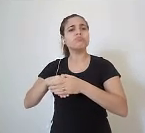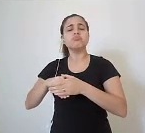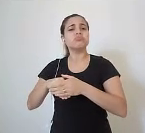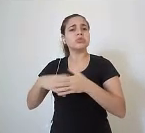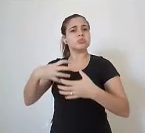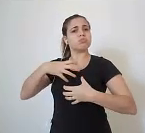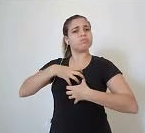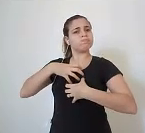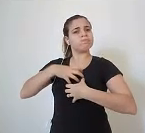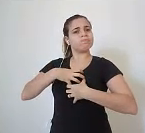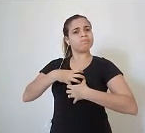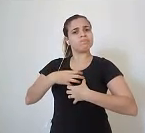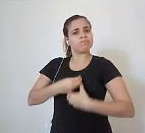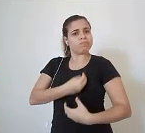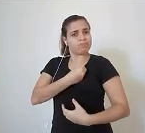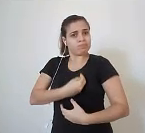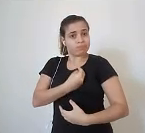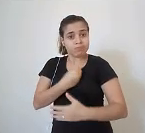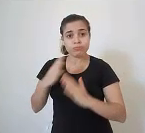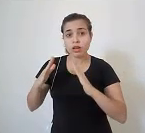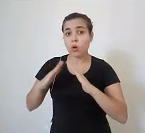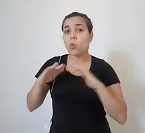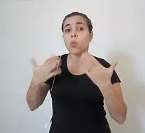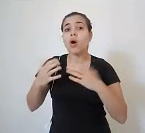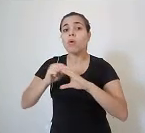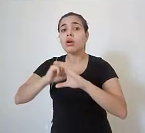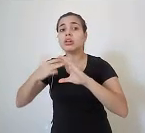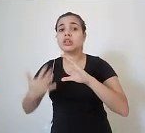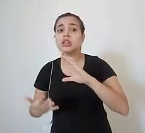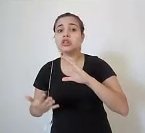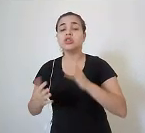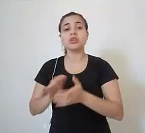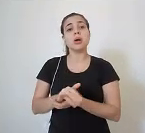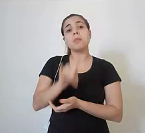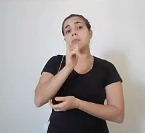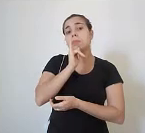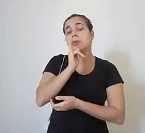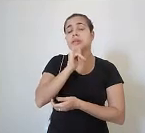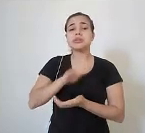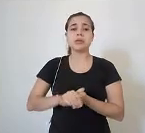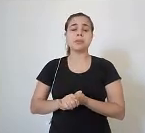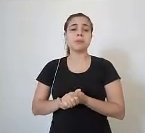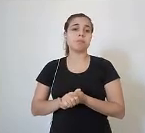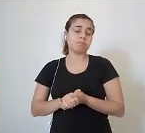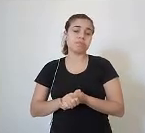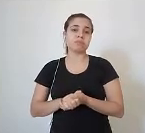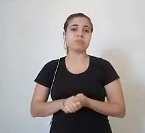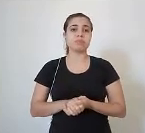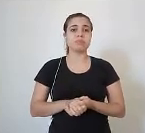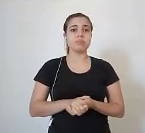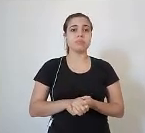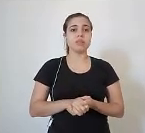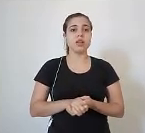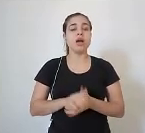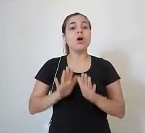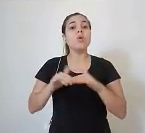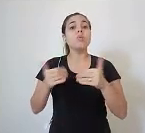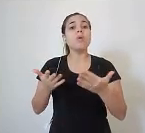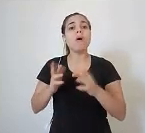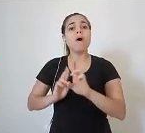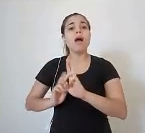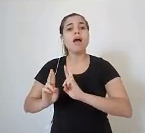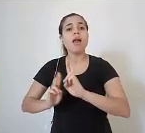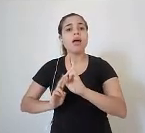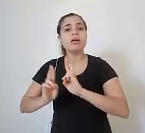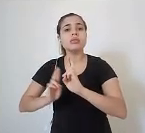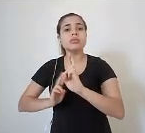seja, onde ele mora, onde ele está inserido, né? No seu habitat. Quais seriam essas